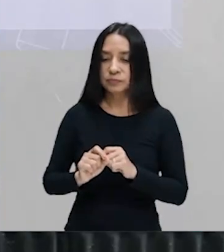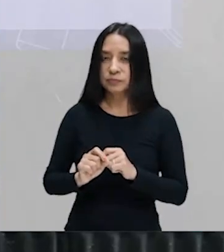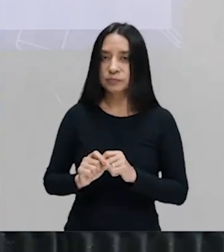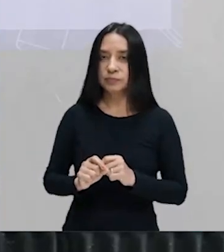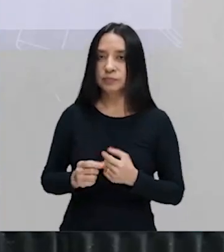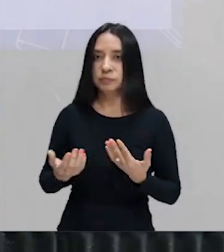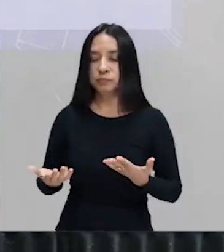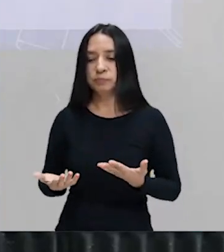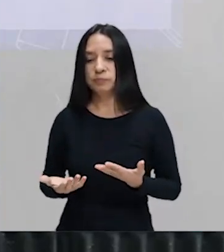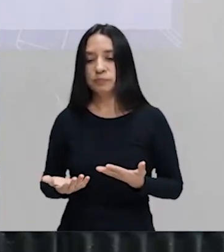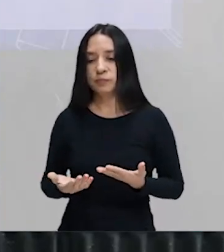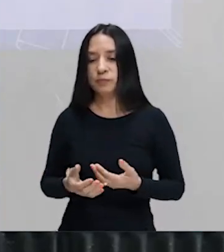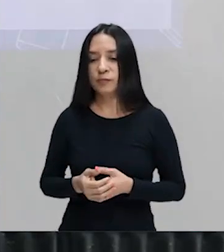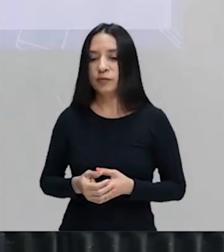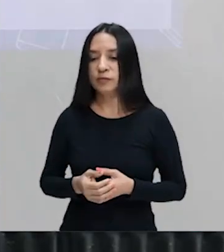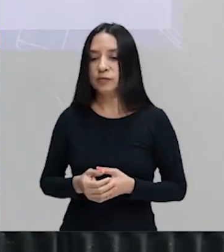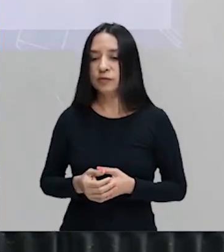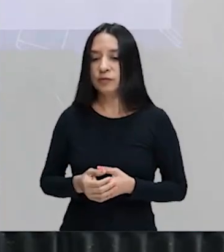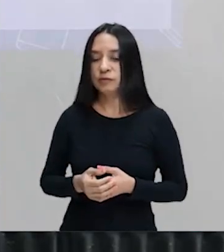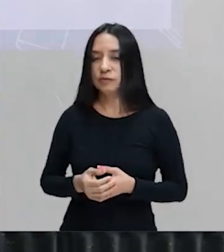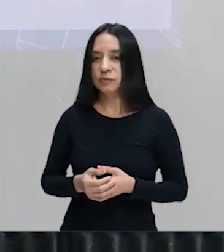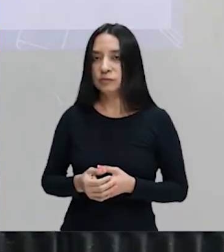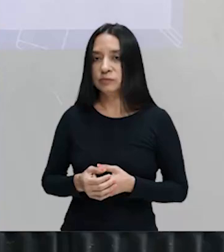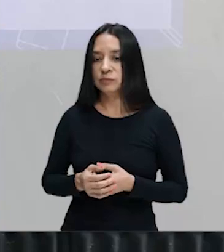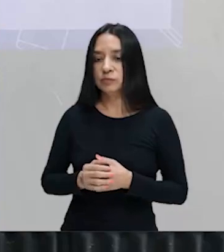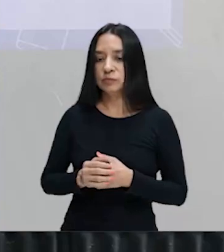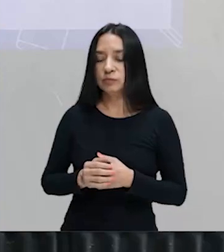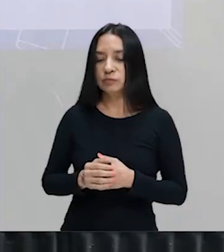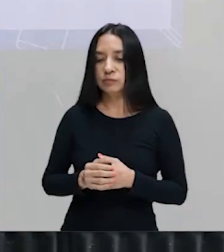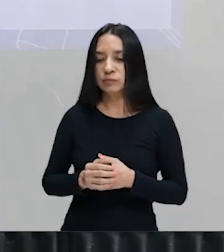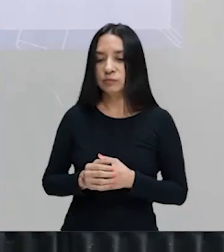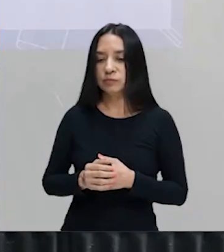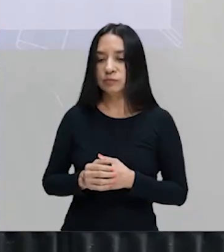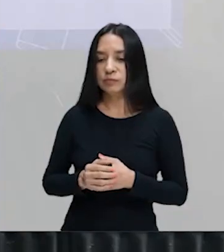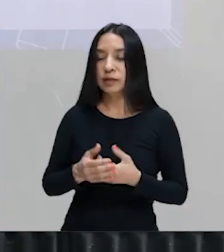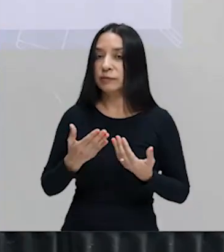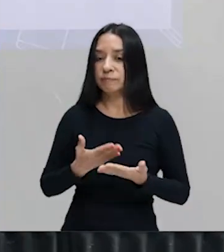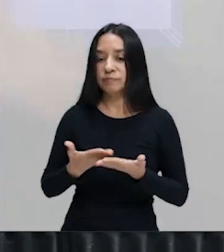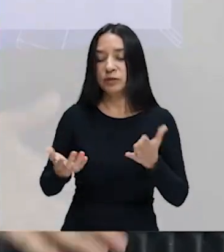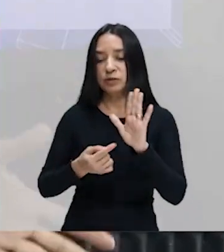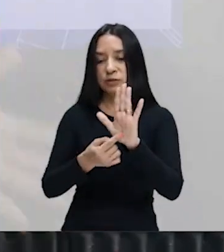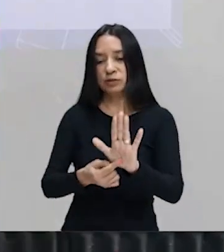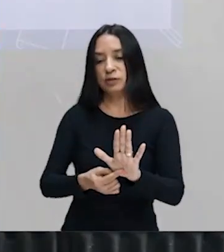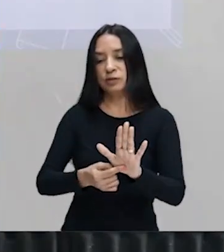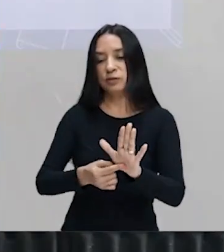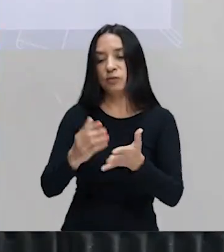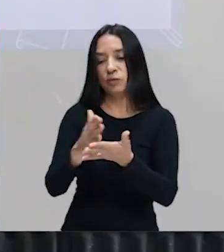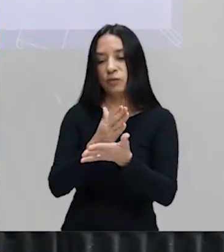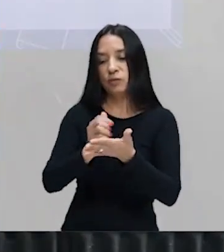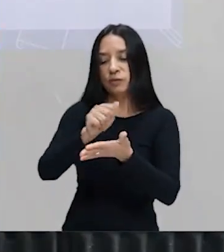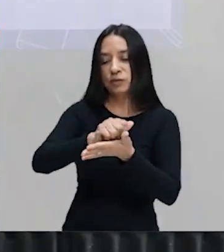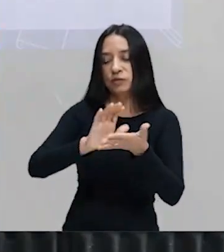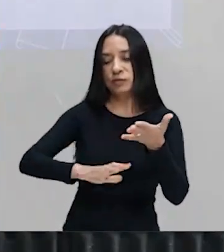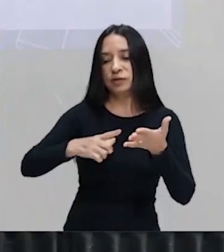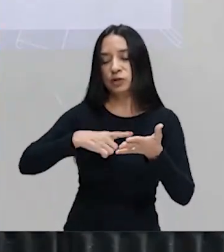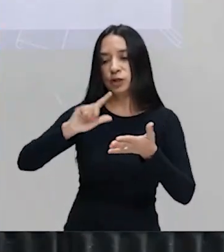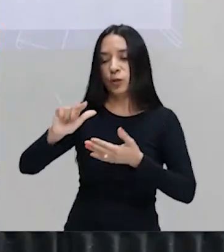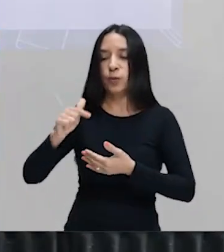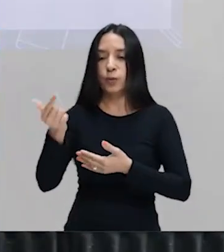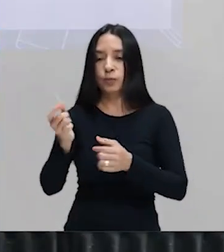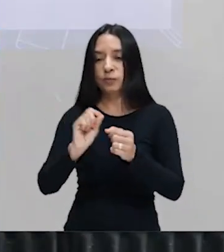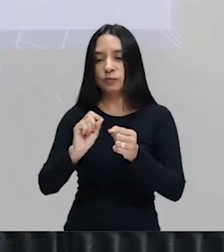estamos deixando vocês com mais alguns exercícios, tá? E aí já temos outros para fazer em